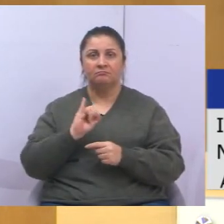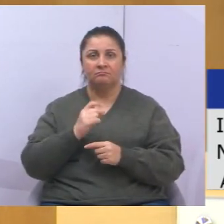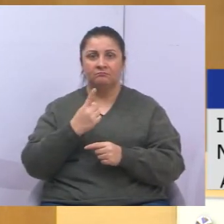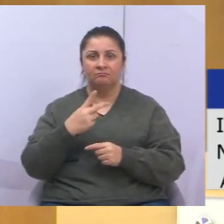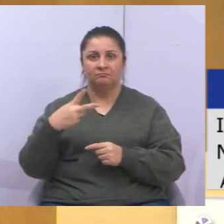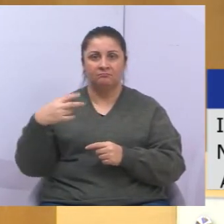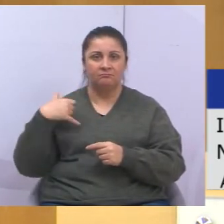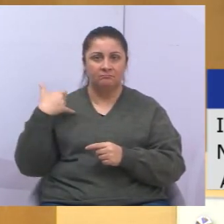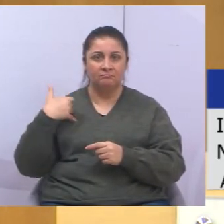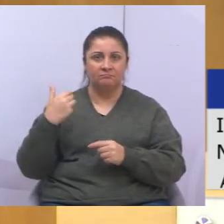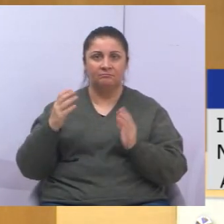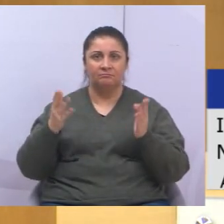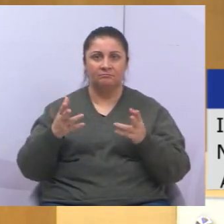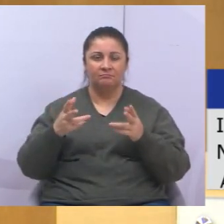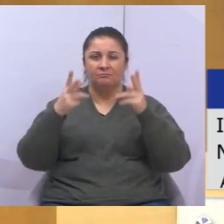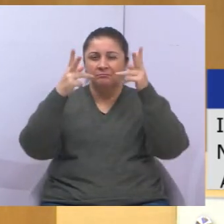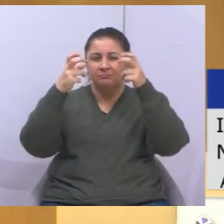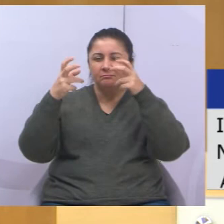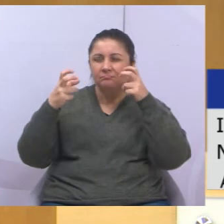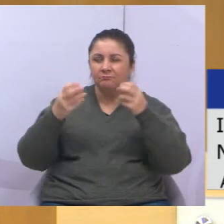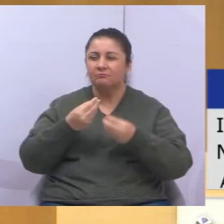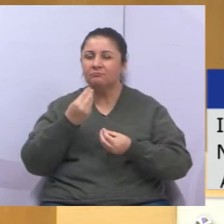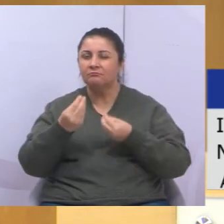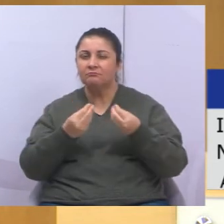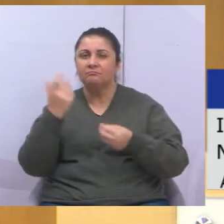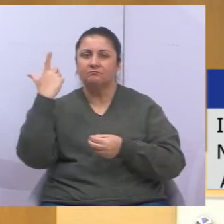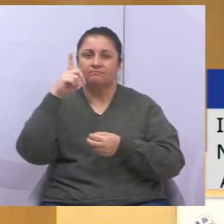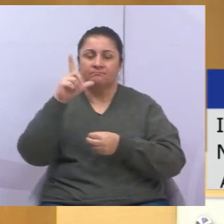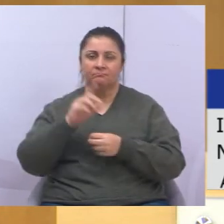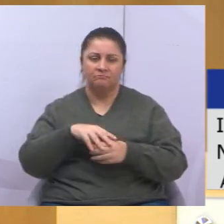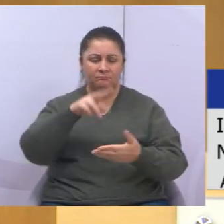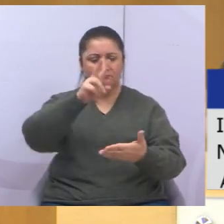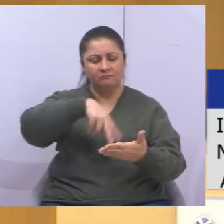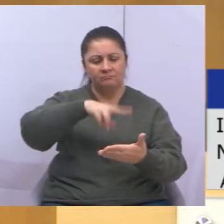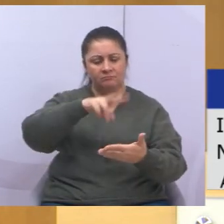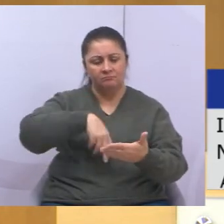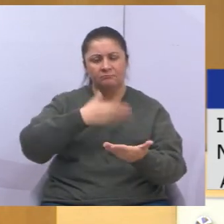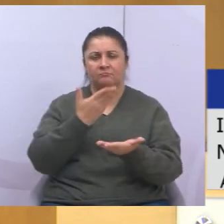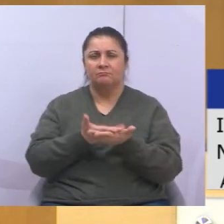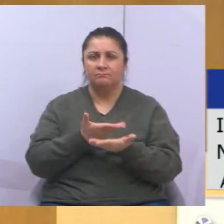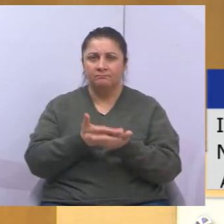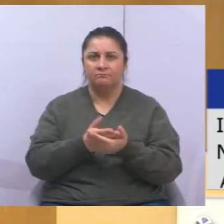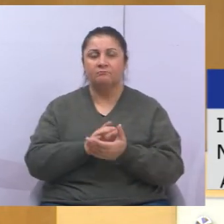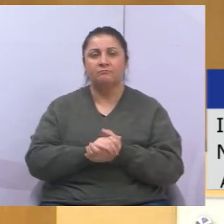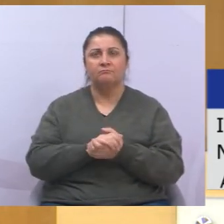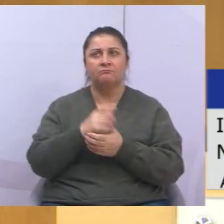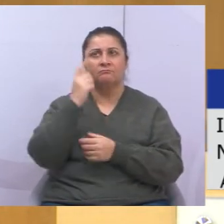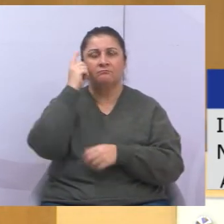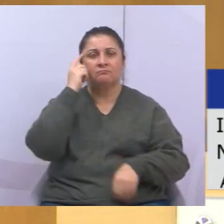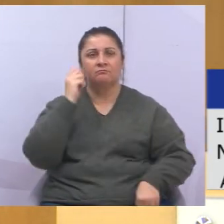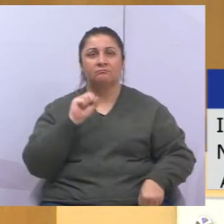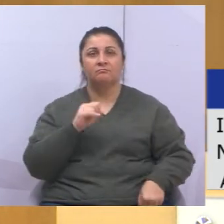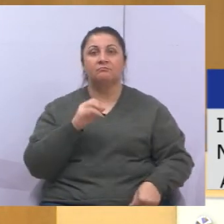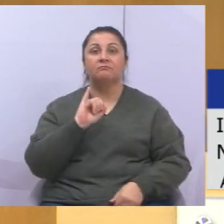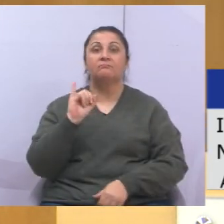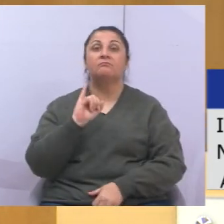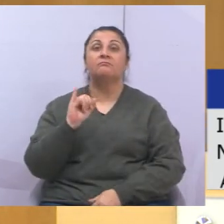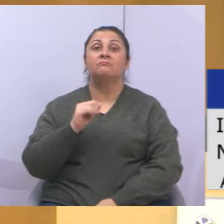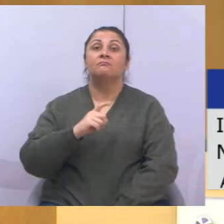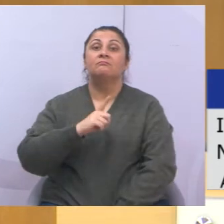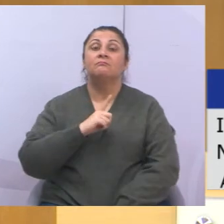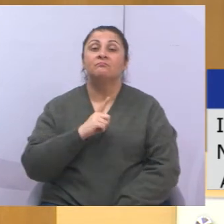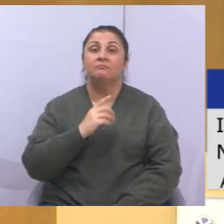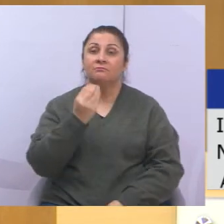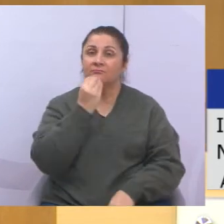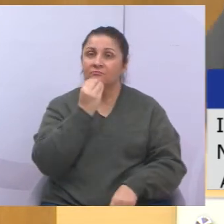anos, ele já descobriu o caminho, que era o caminho da leitura, o caminho da formação. Eu fico pensando se meu irmão também tivesse a